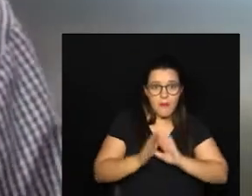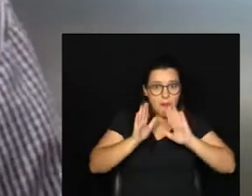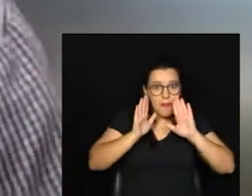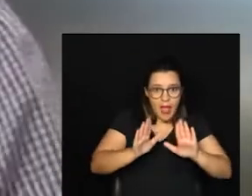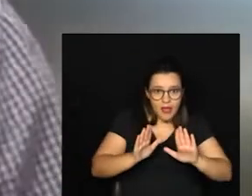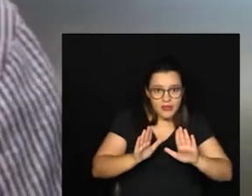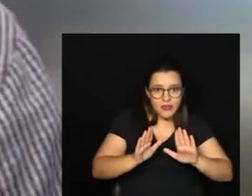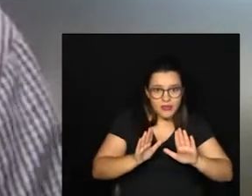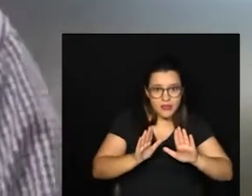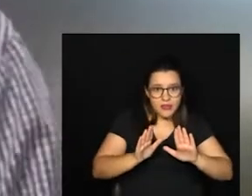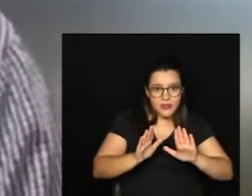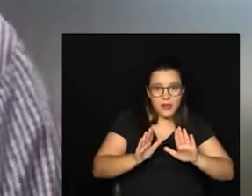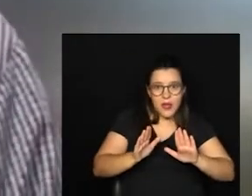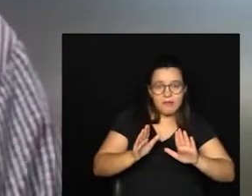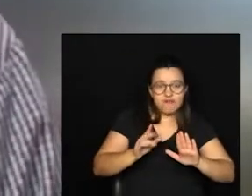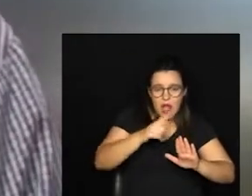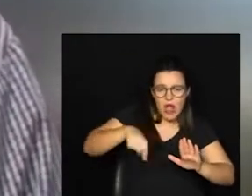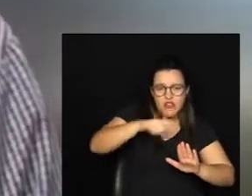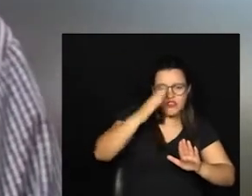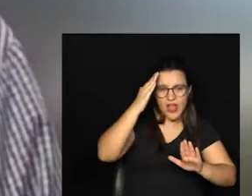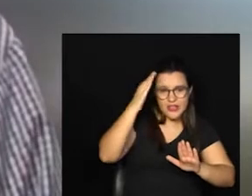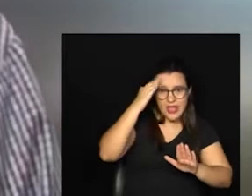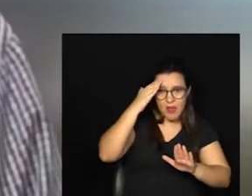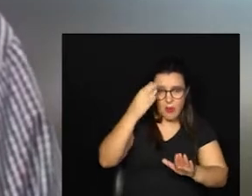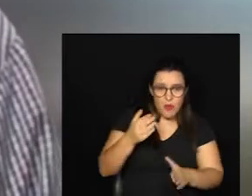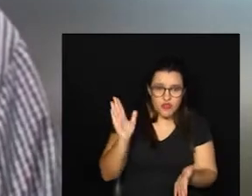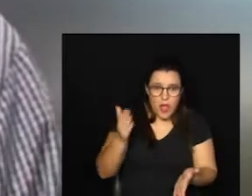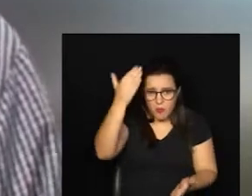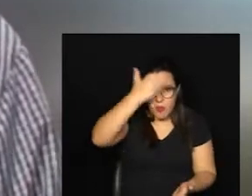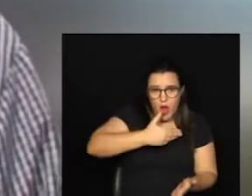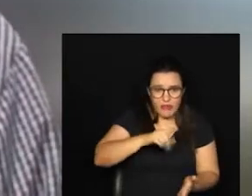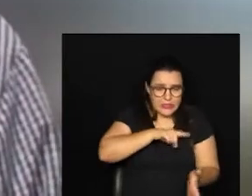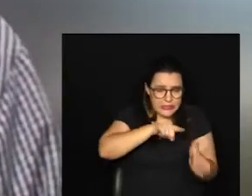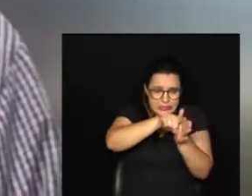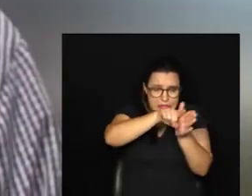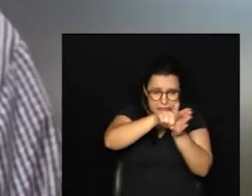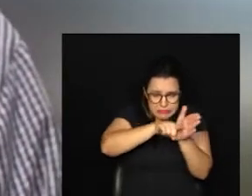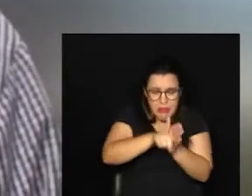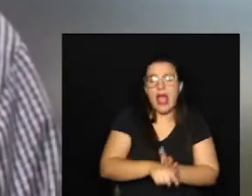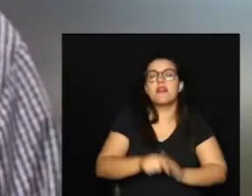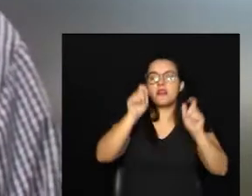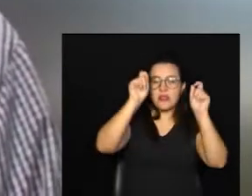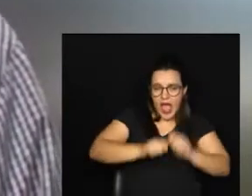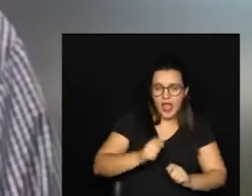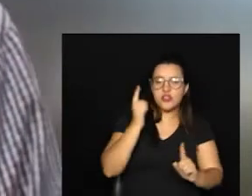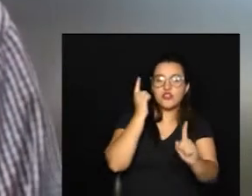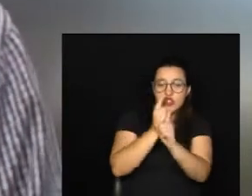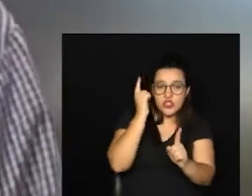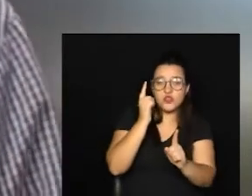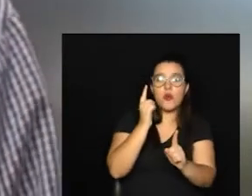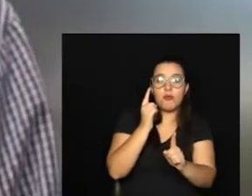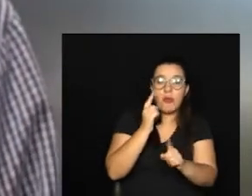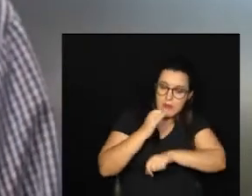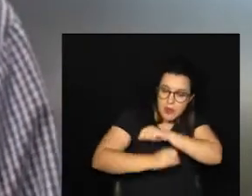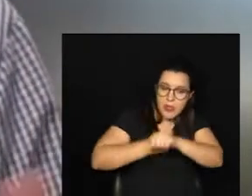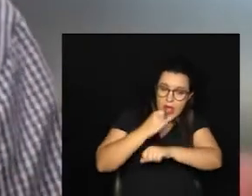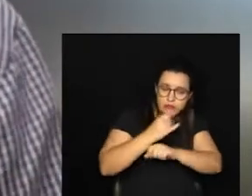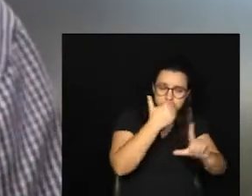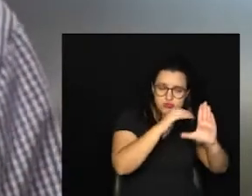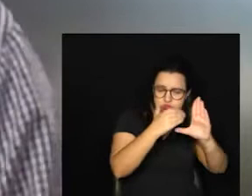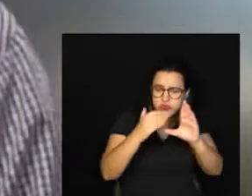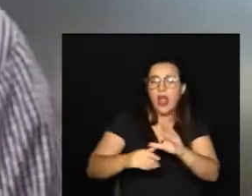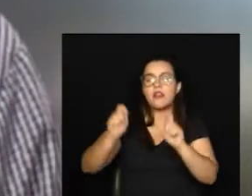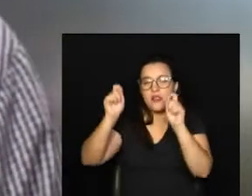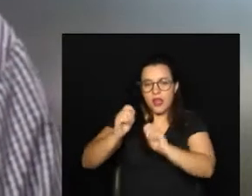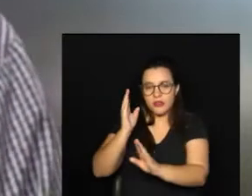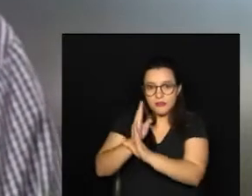se resguarda mais na atualidade, hoje as técnicas de identificação do autor de crimes virtuais é